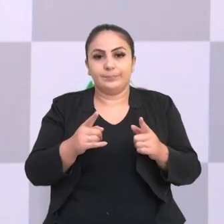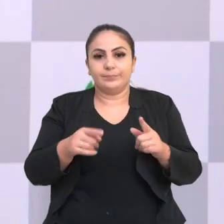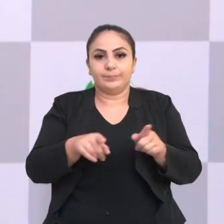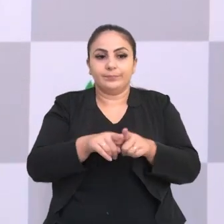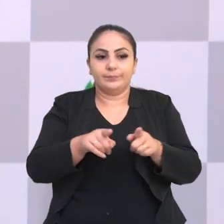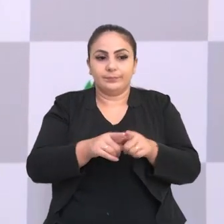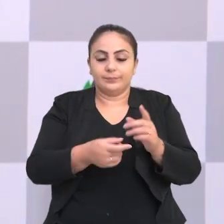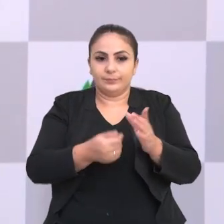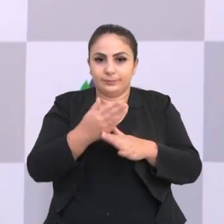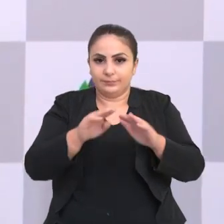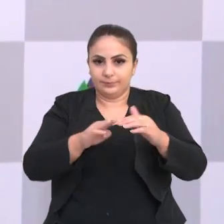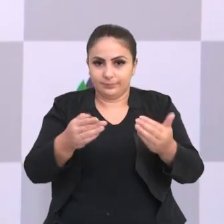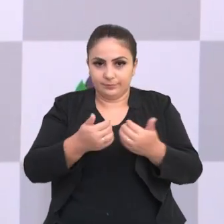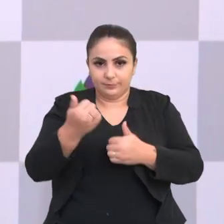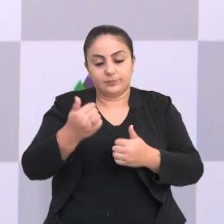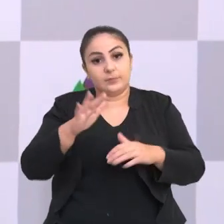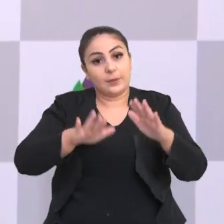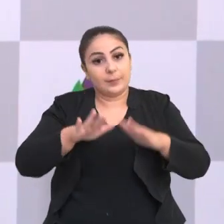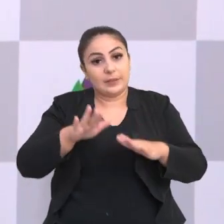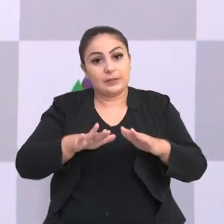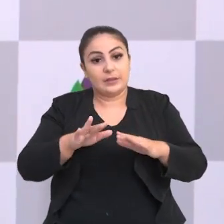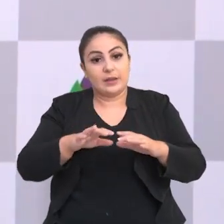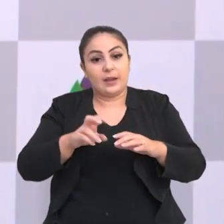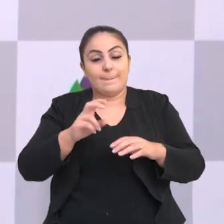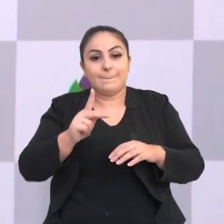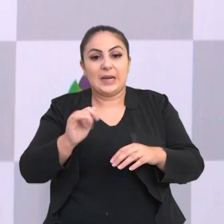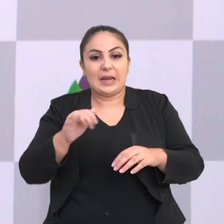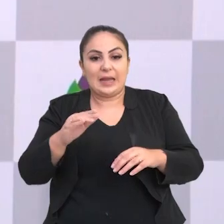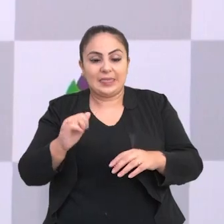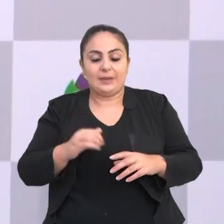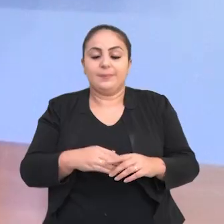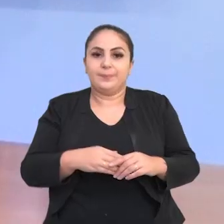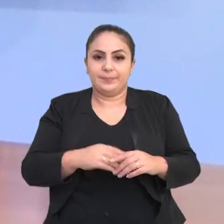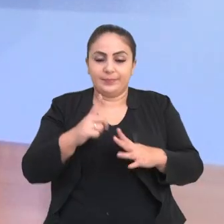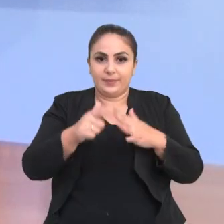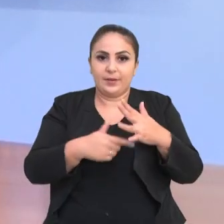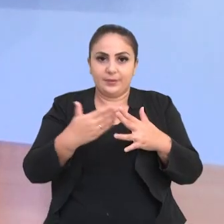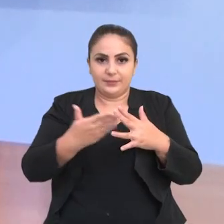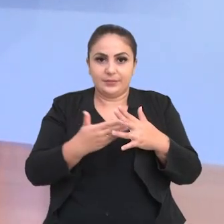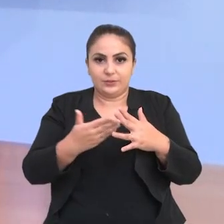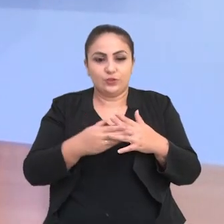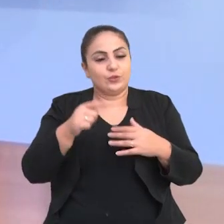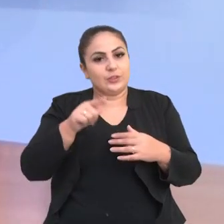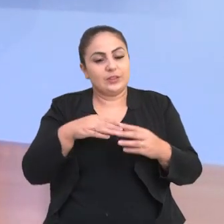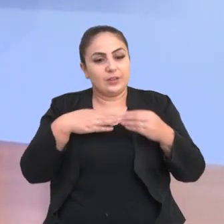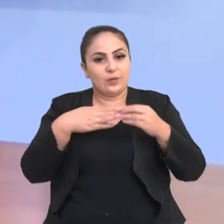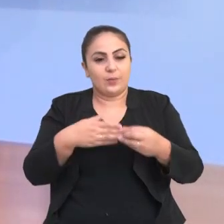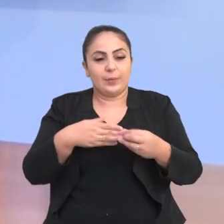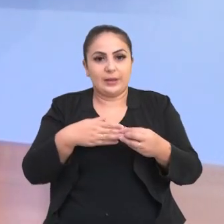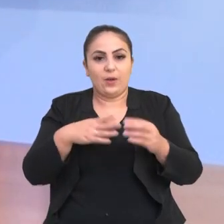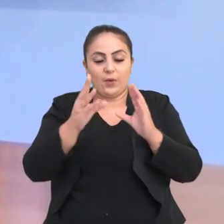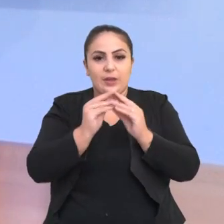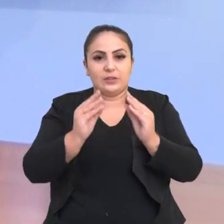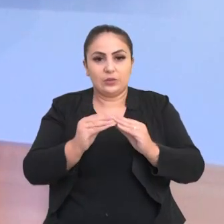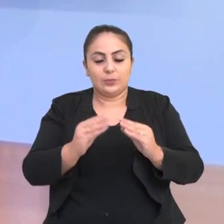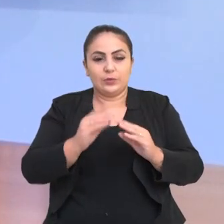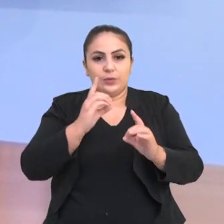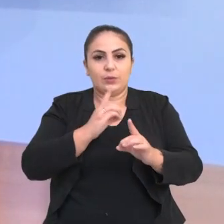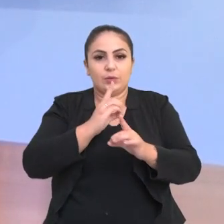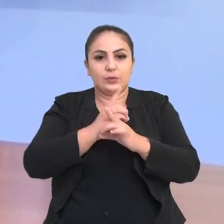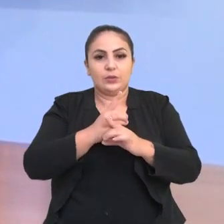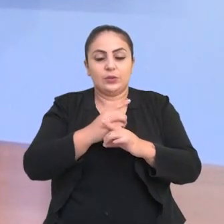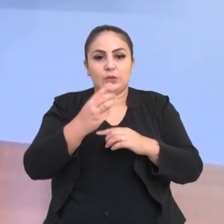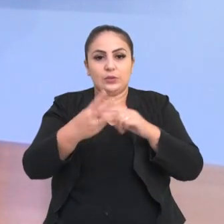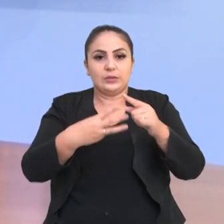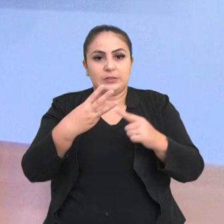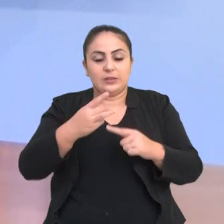aí a composição vai se dar pelo volume das bancadas aqui na Câmara. E no próximo bloco você vai acompanhar um resumo do